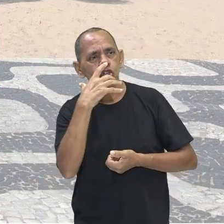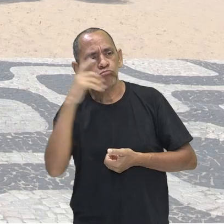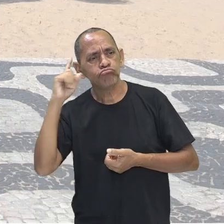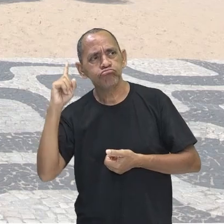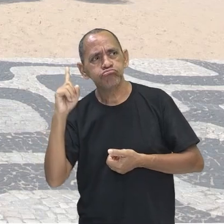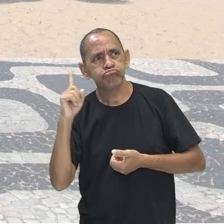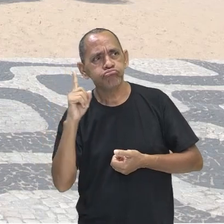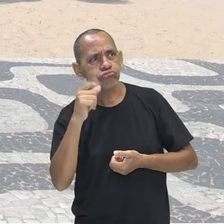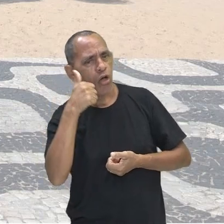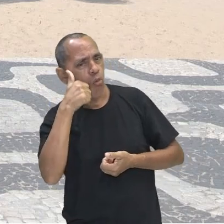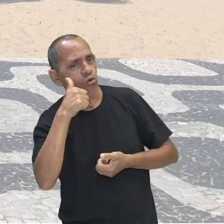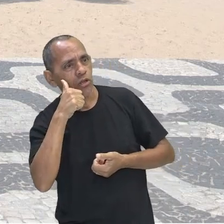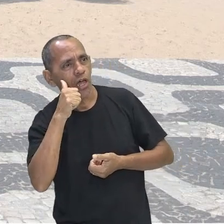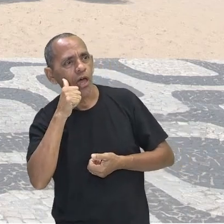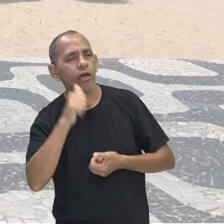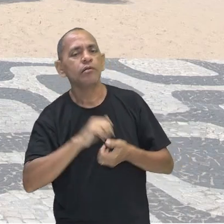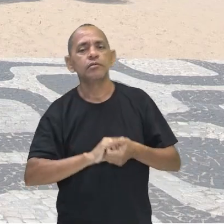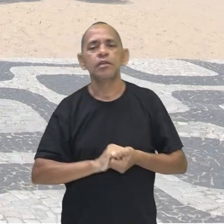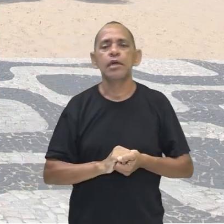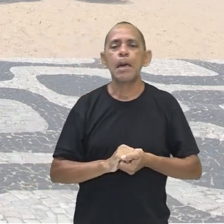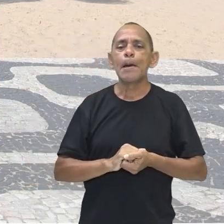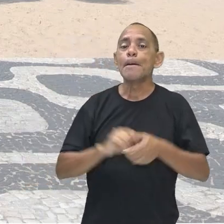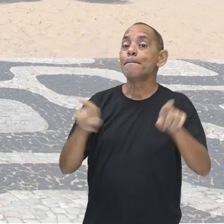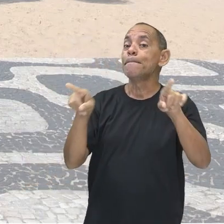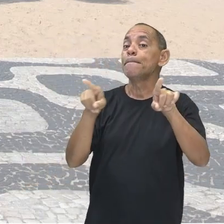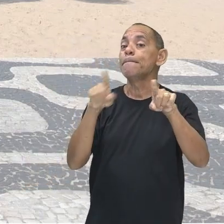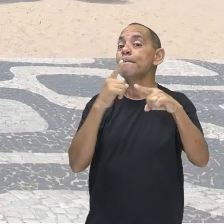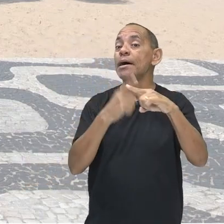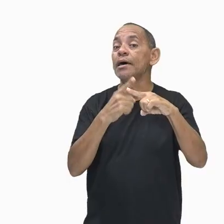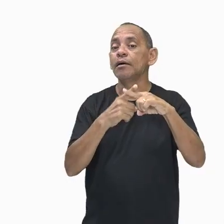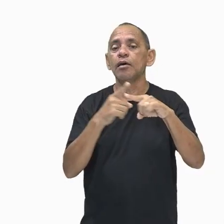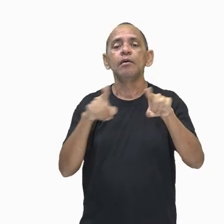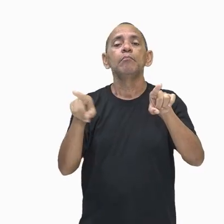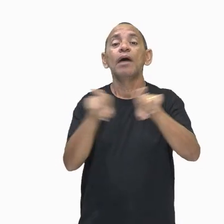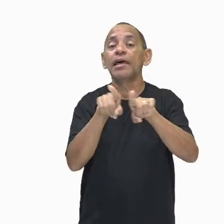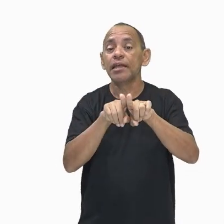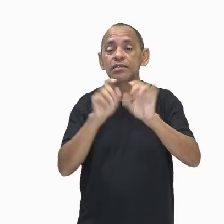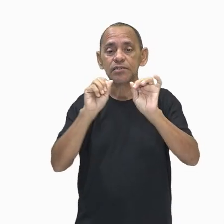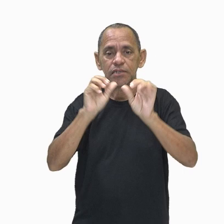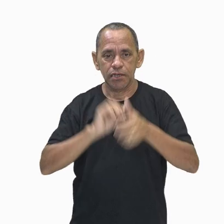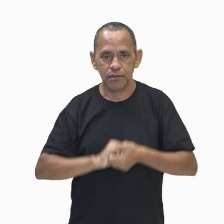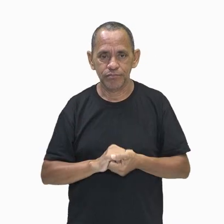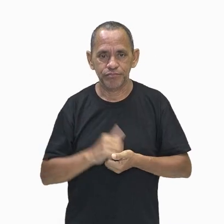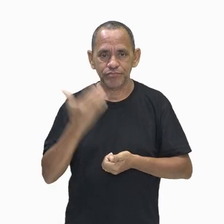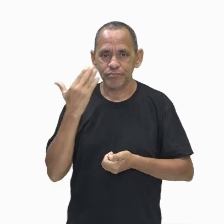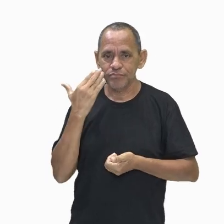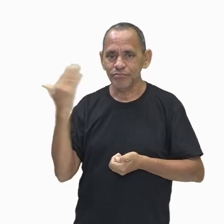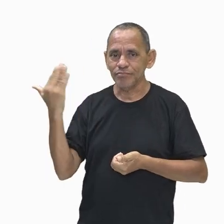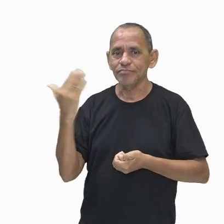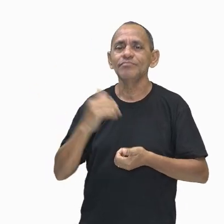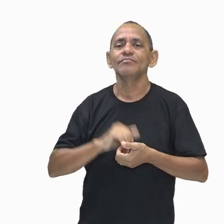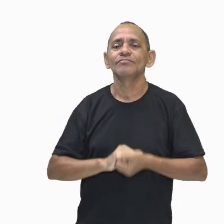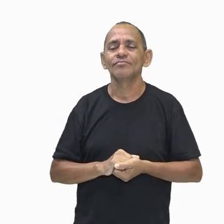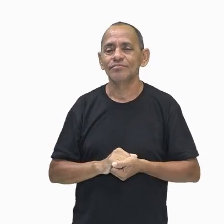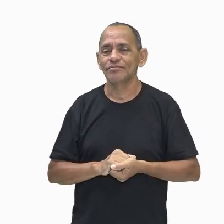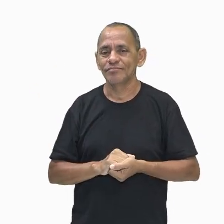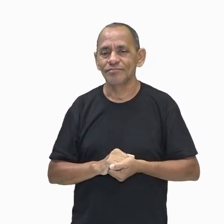amor platônico. E aí temos aqui a imagem da musa inspiradora, que é a Elô Pinheiro, que